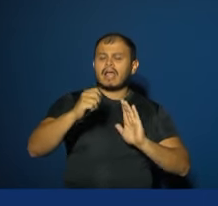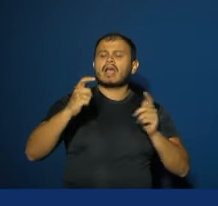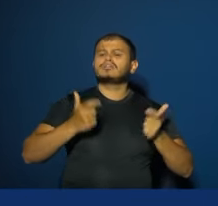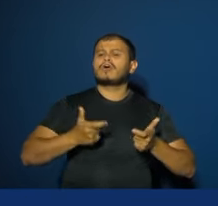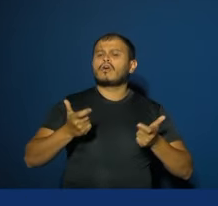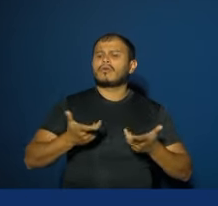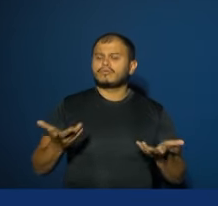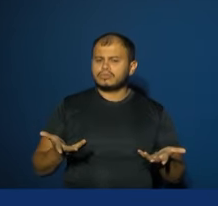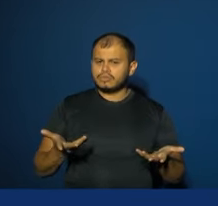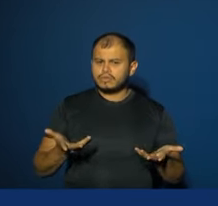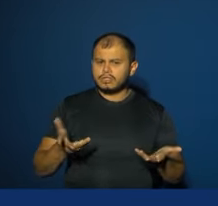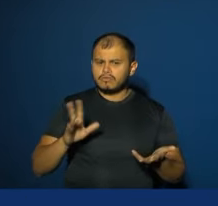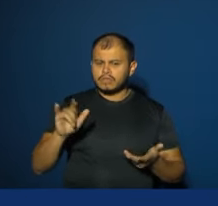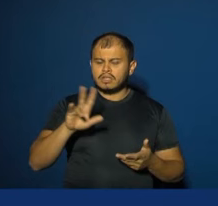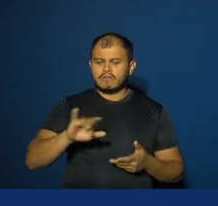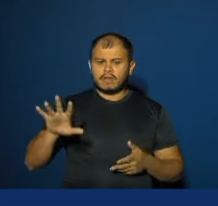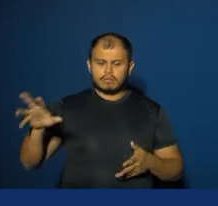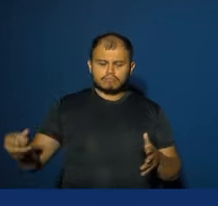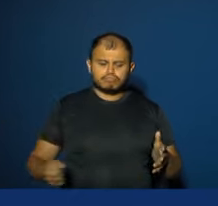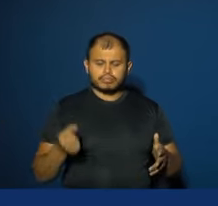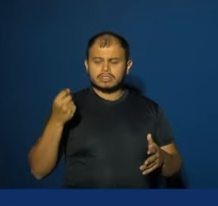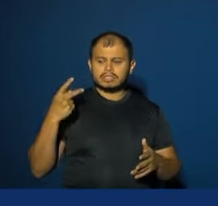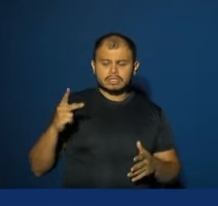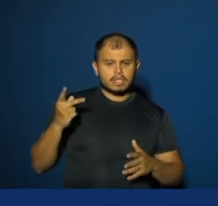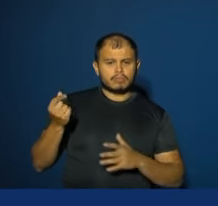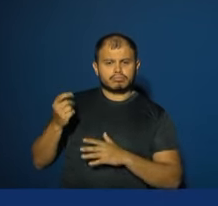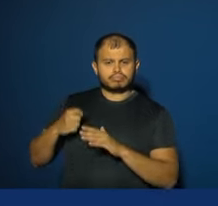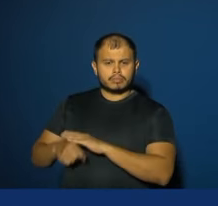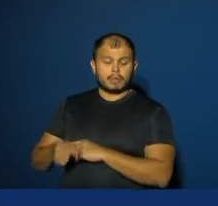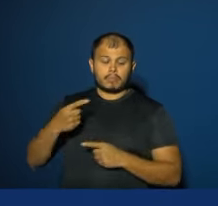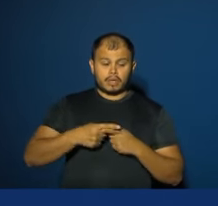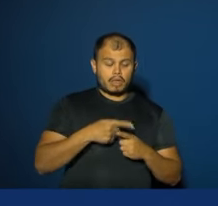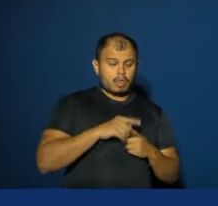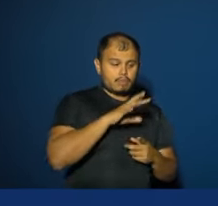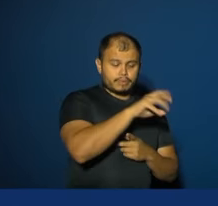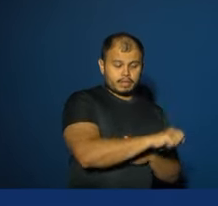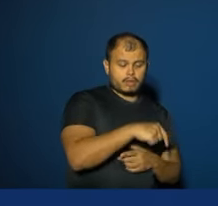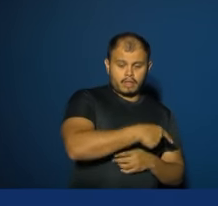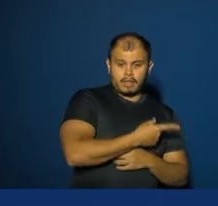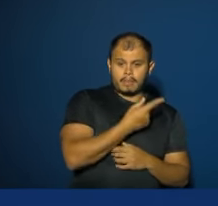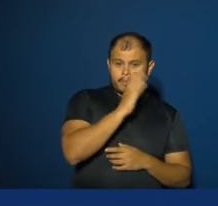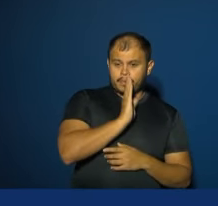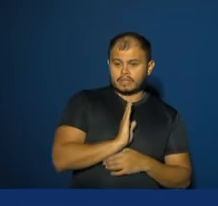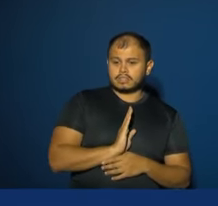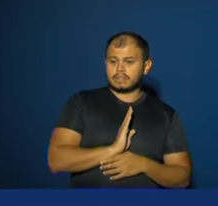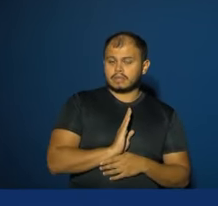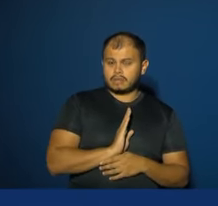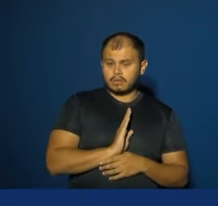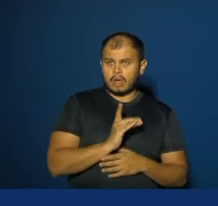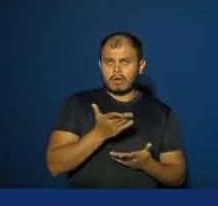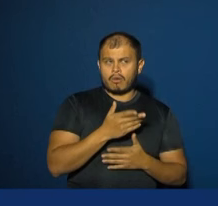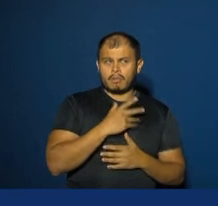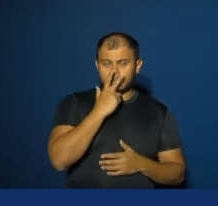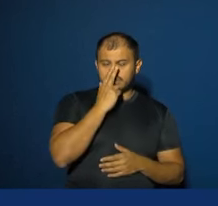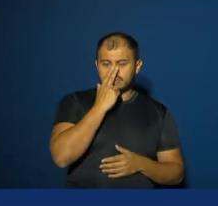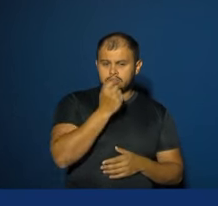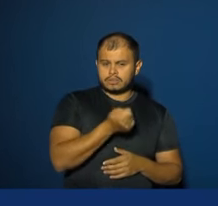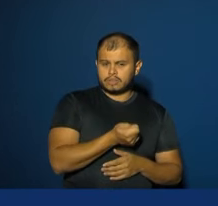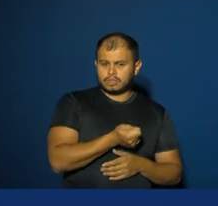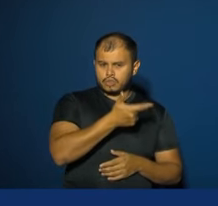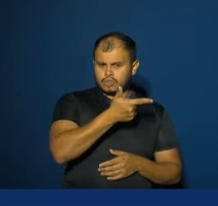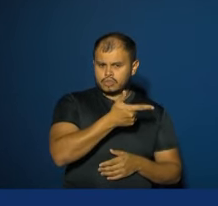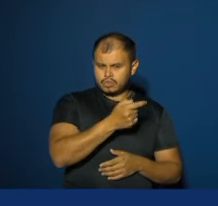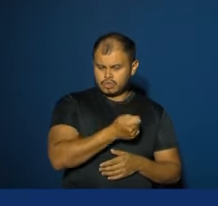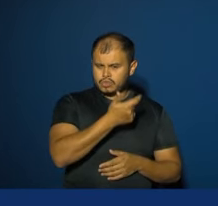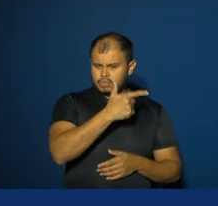mundo você capta no seu fundo com quanto porque eu capto aqui no Brasil agora a 12 e